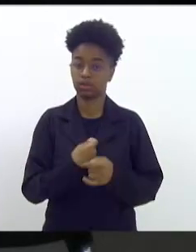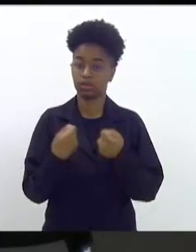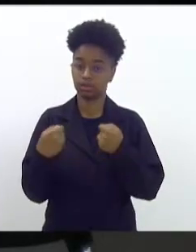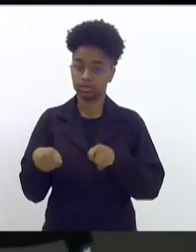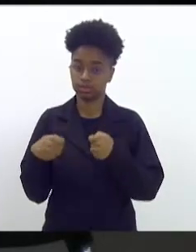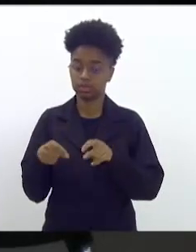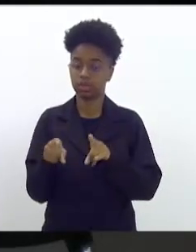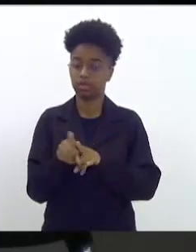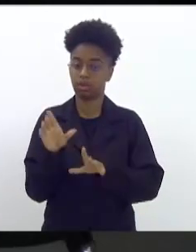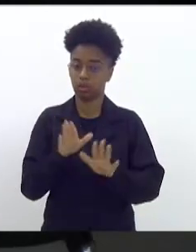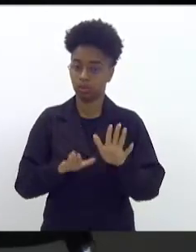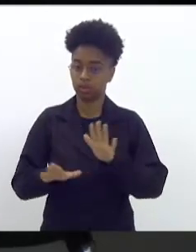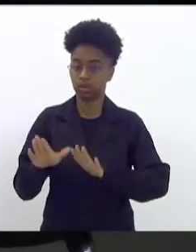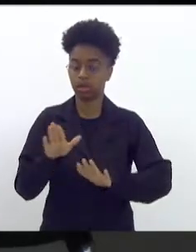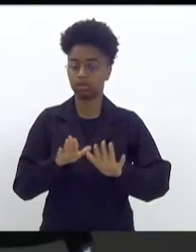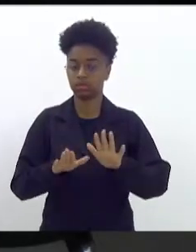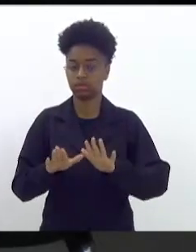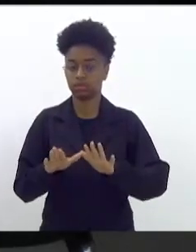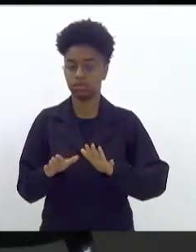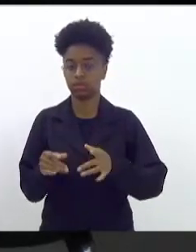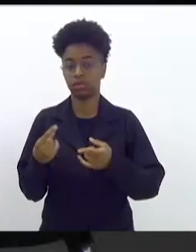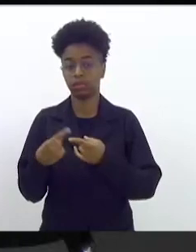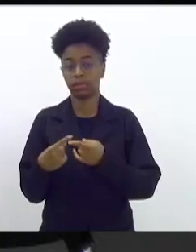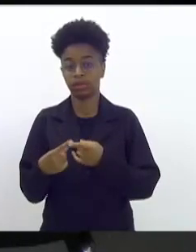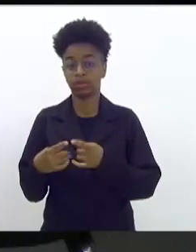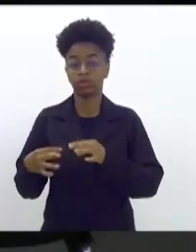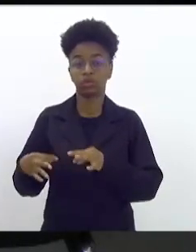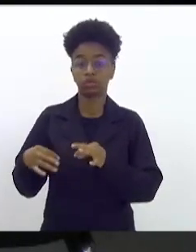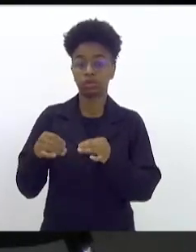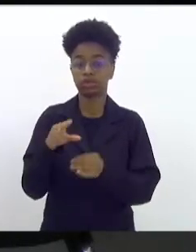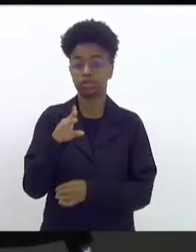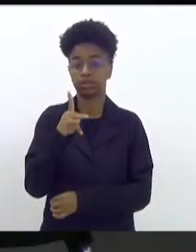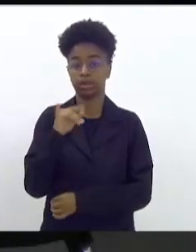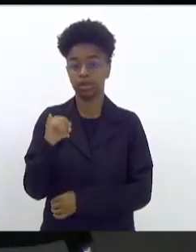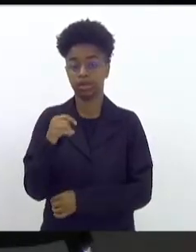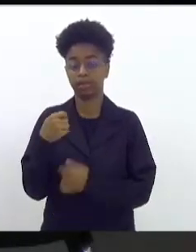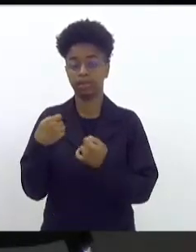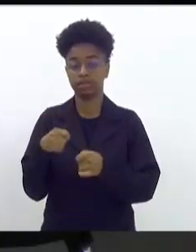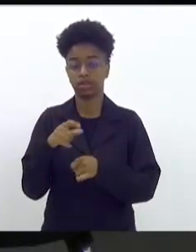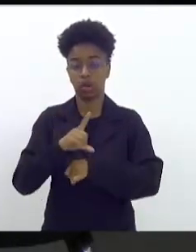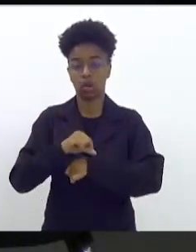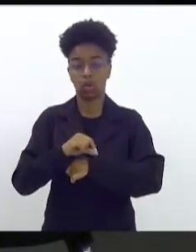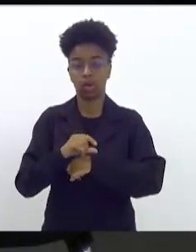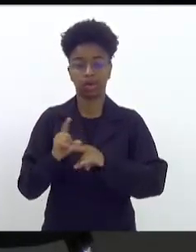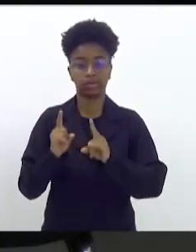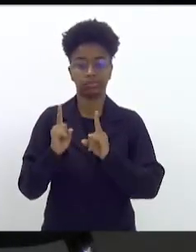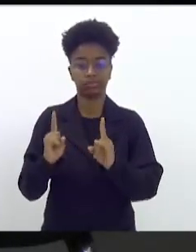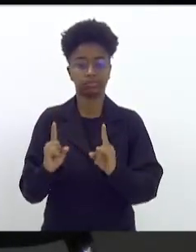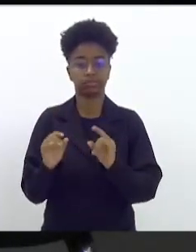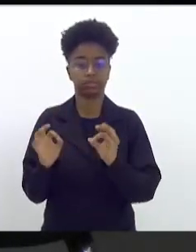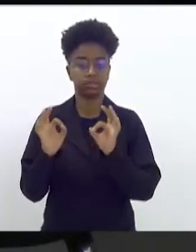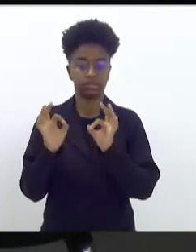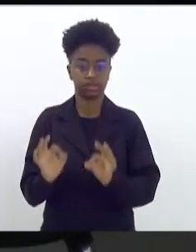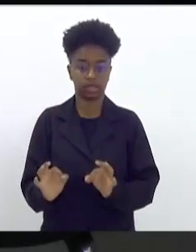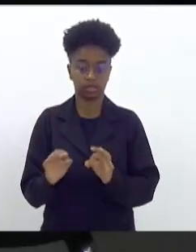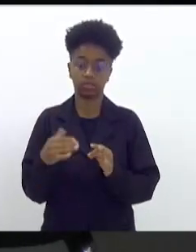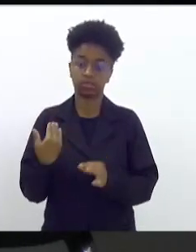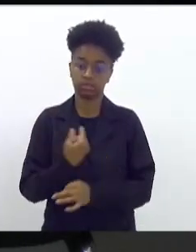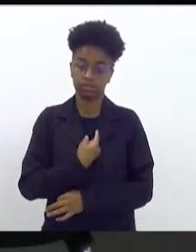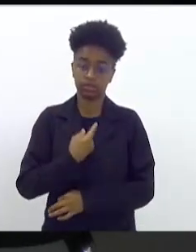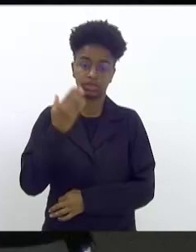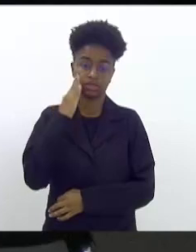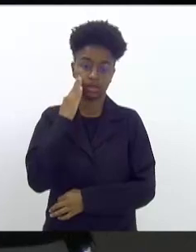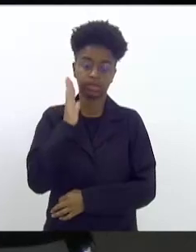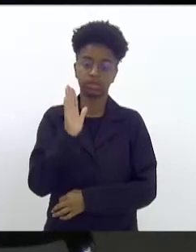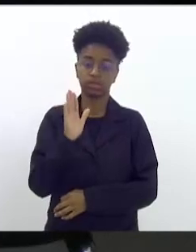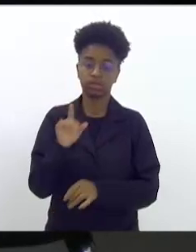esse cuidado porque toda CPI tem que ter início, tem que ter meio e fim. A gente sabe também pela